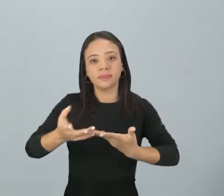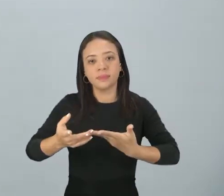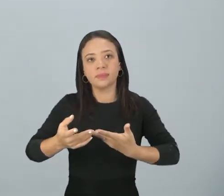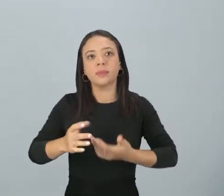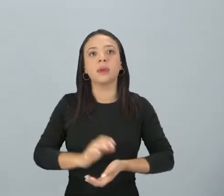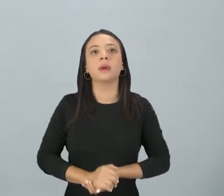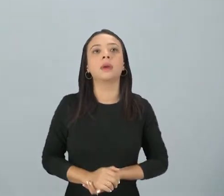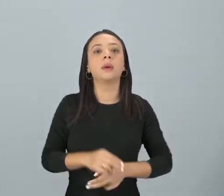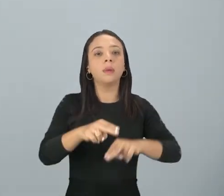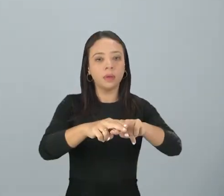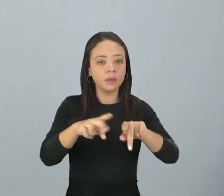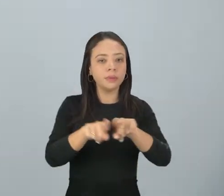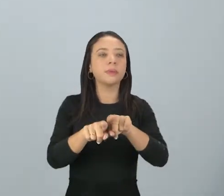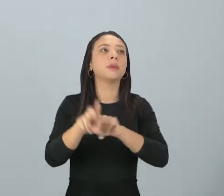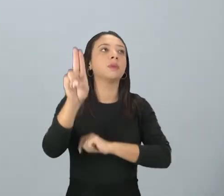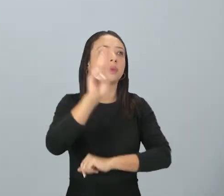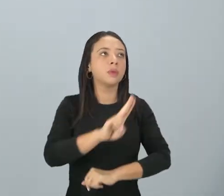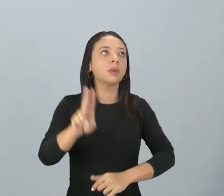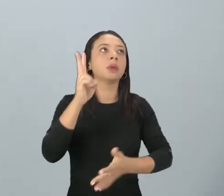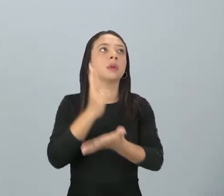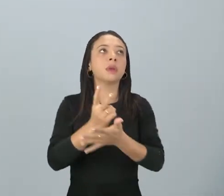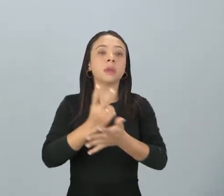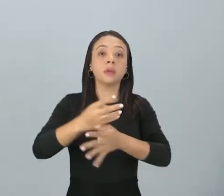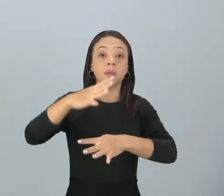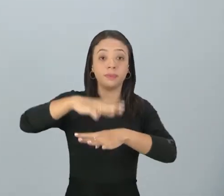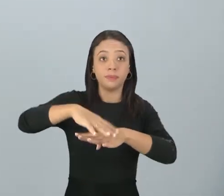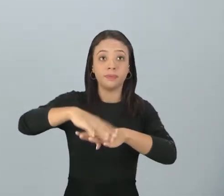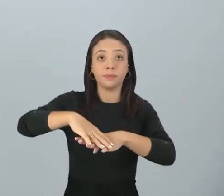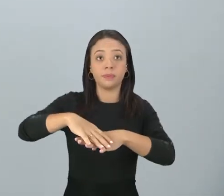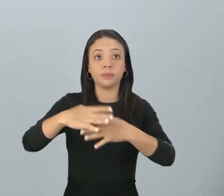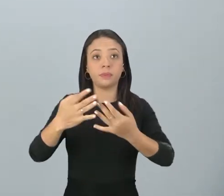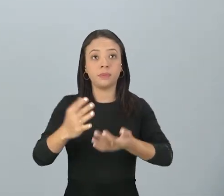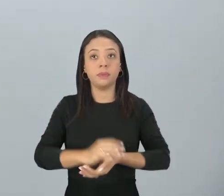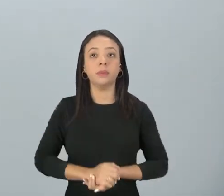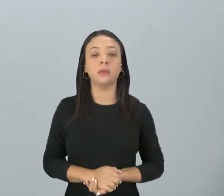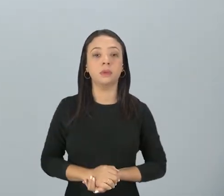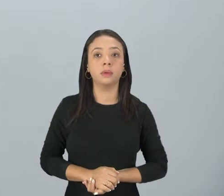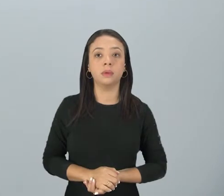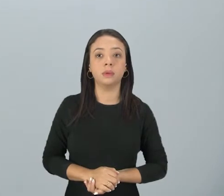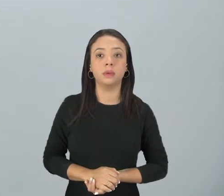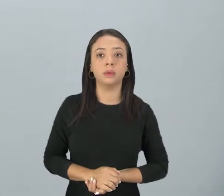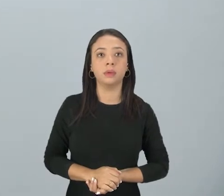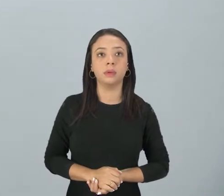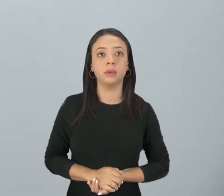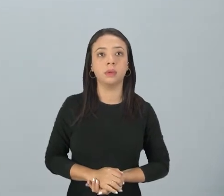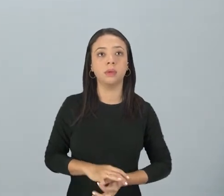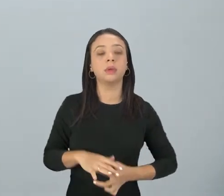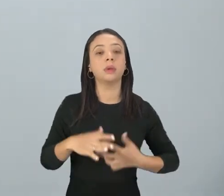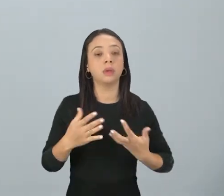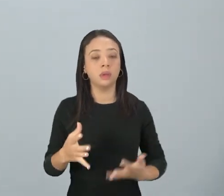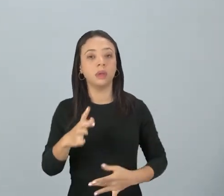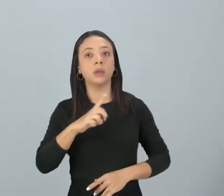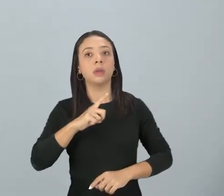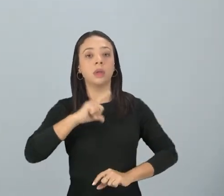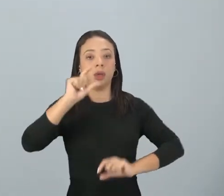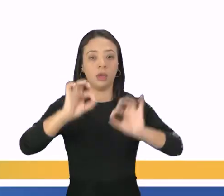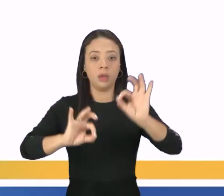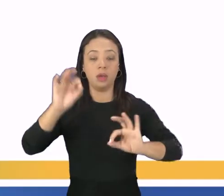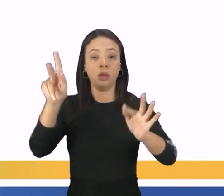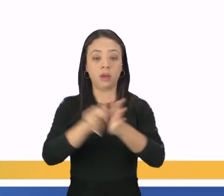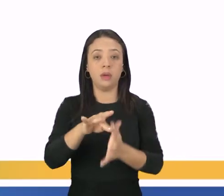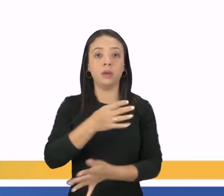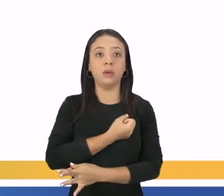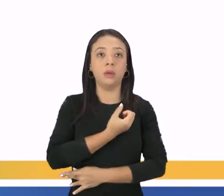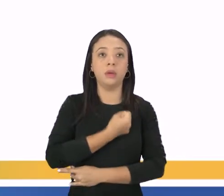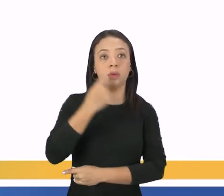trabalhar também com a matemática nessa parte. E aí temos como se... a configuração dos números em espanhol,